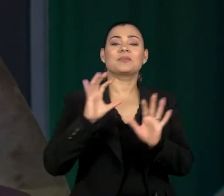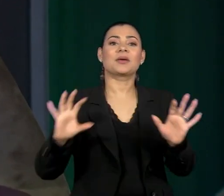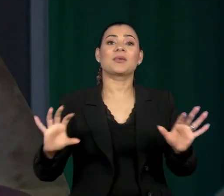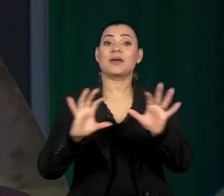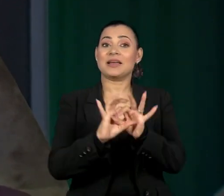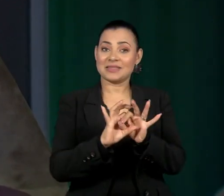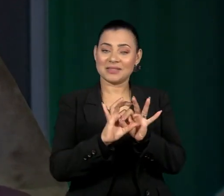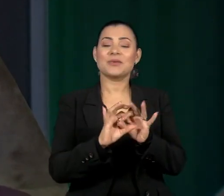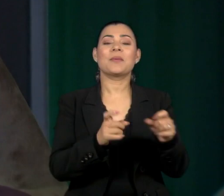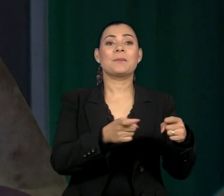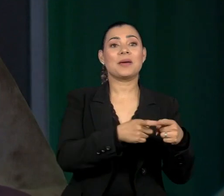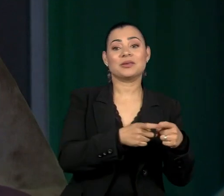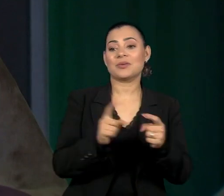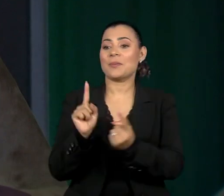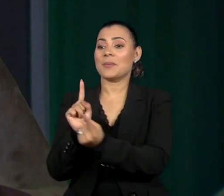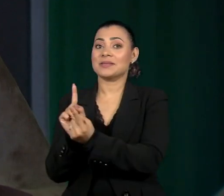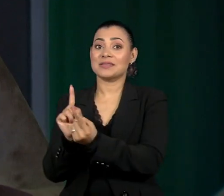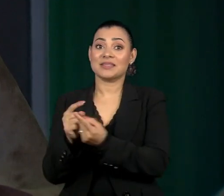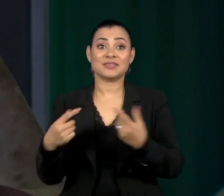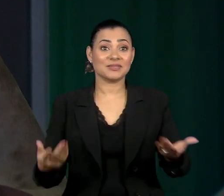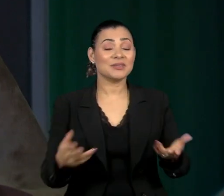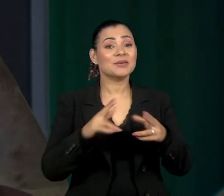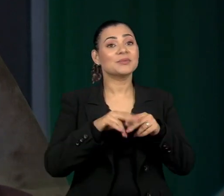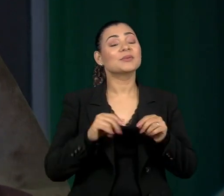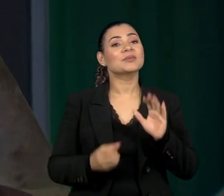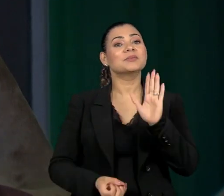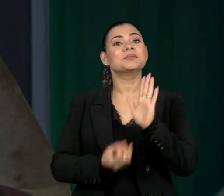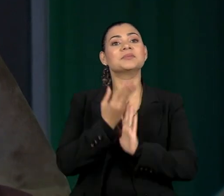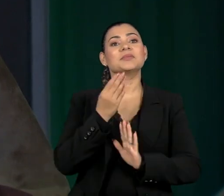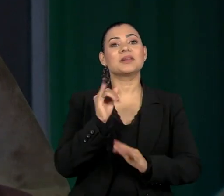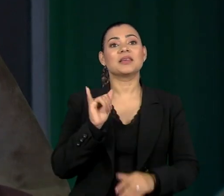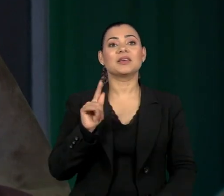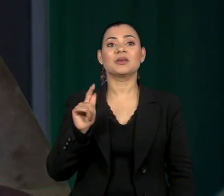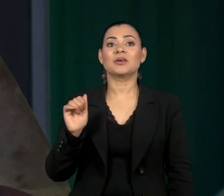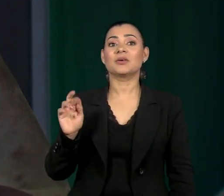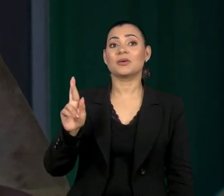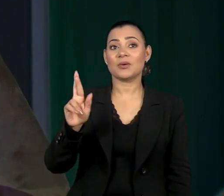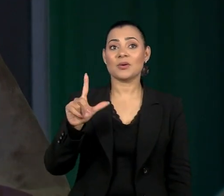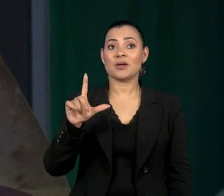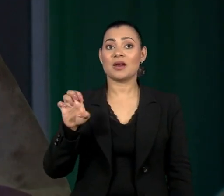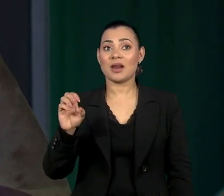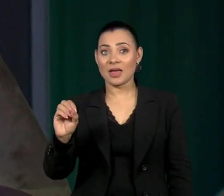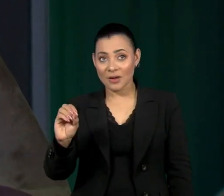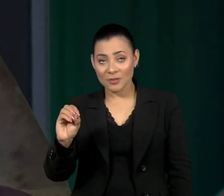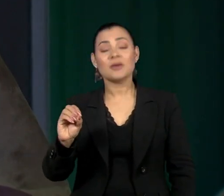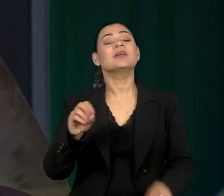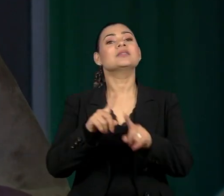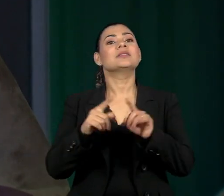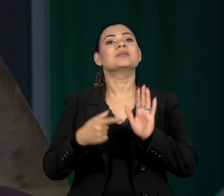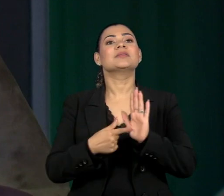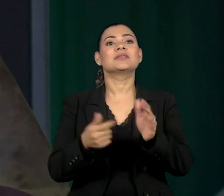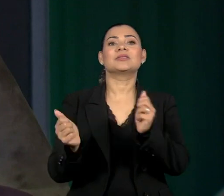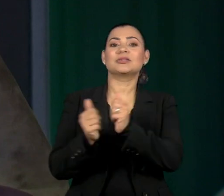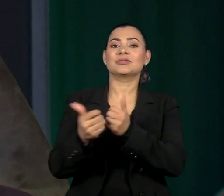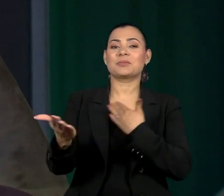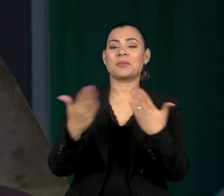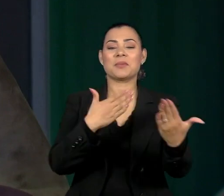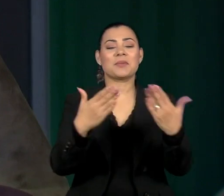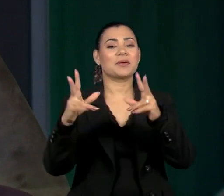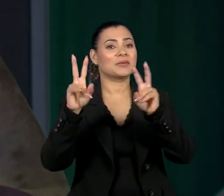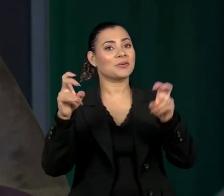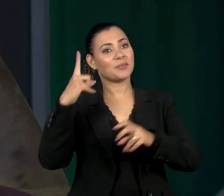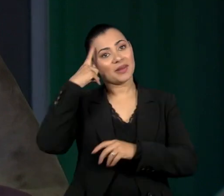conexão entre médico e paciente. O sócio fundador Igor Léo Rocha está aqui com a gente para falar um pouco mais